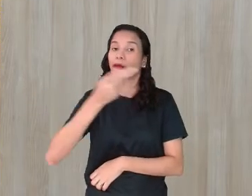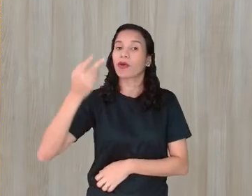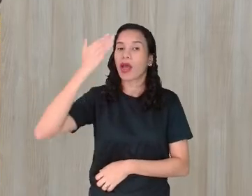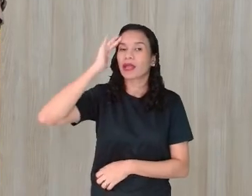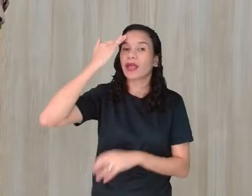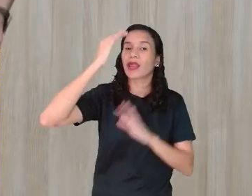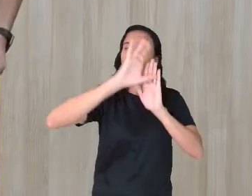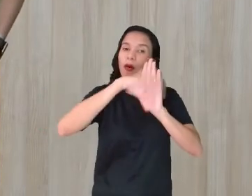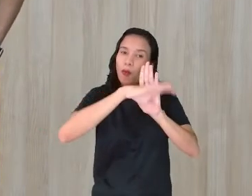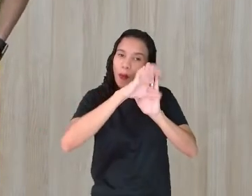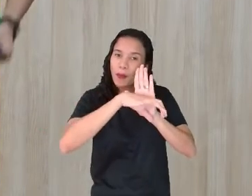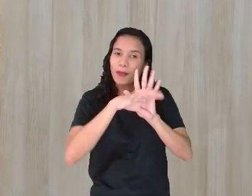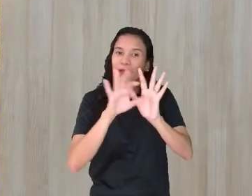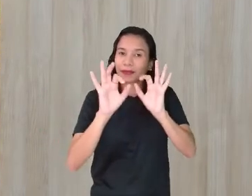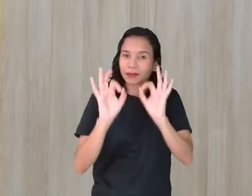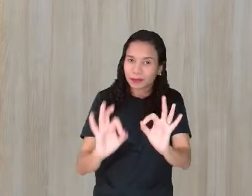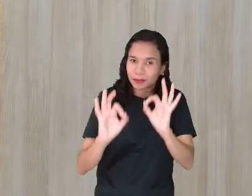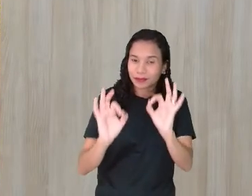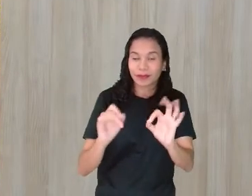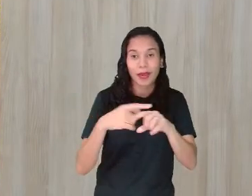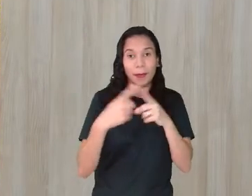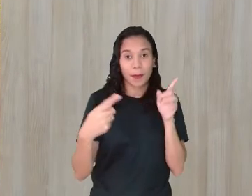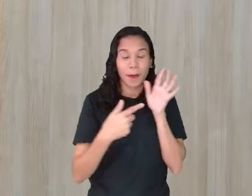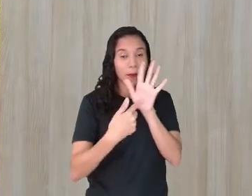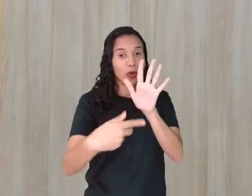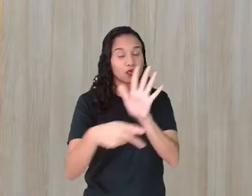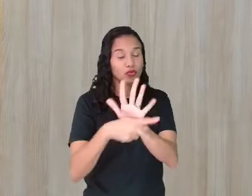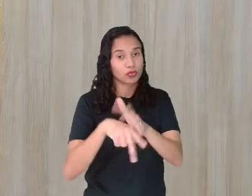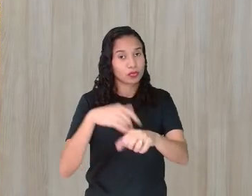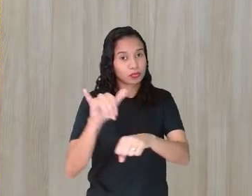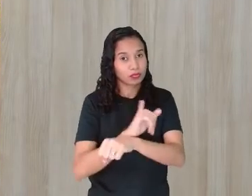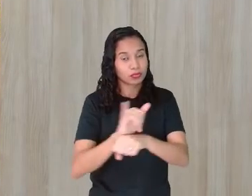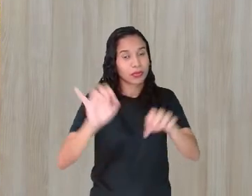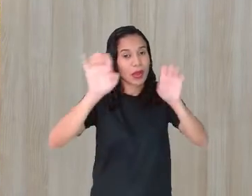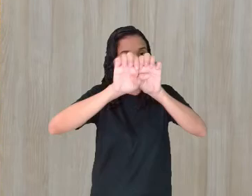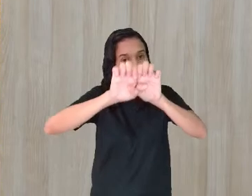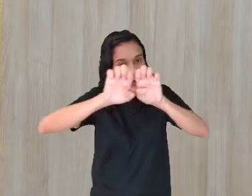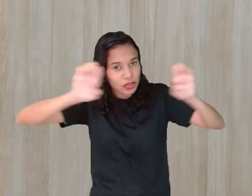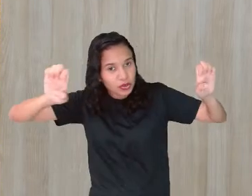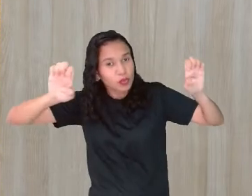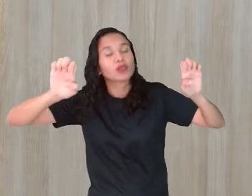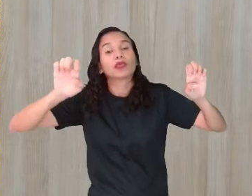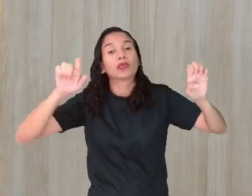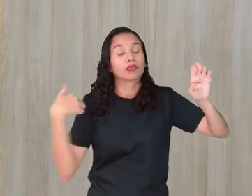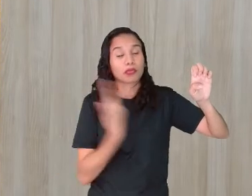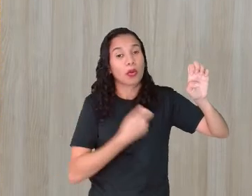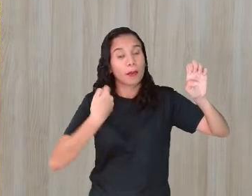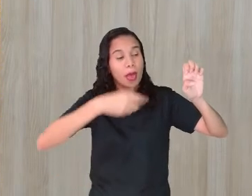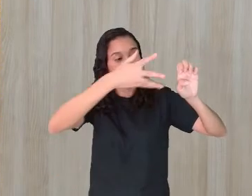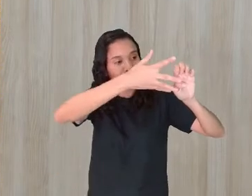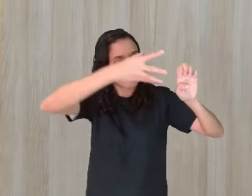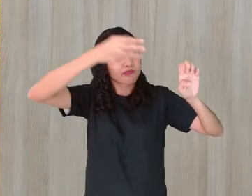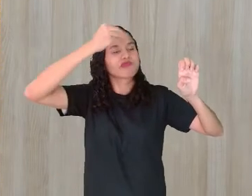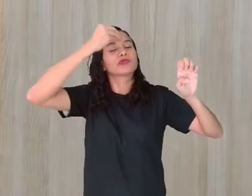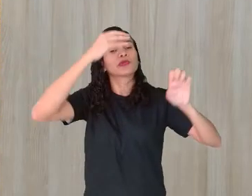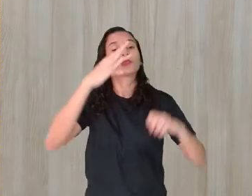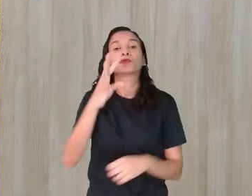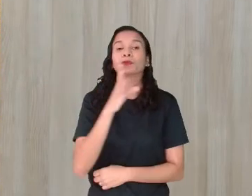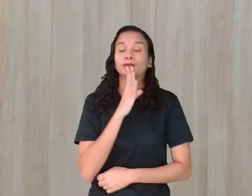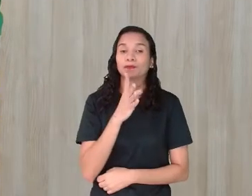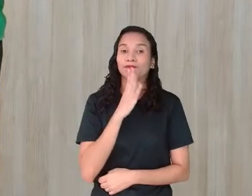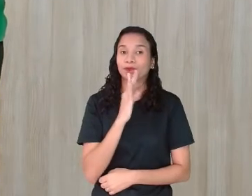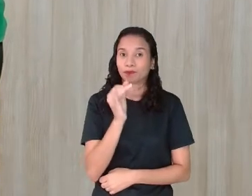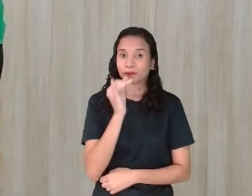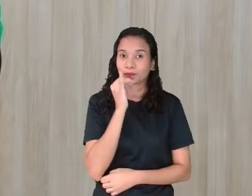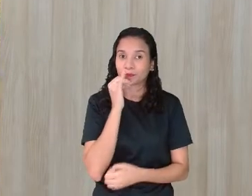o conceito, certo? Mas eu fiz aqui pela formulazinha porque a gente precisa, né, saber, porque